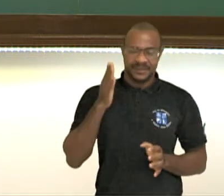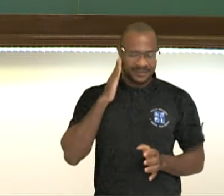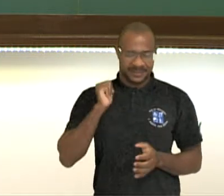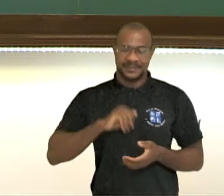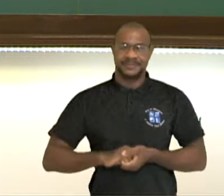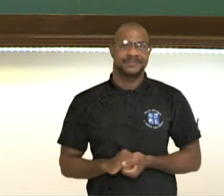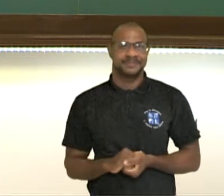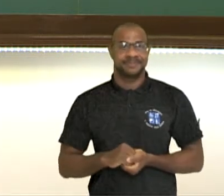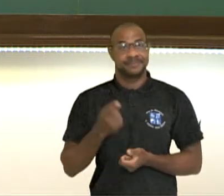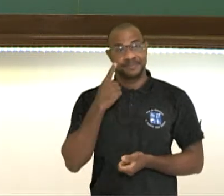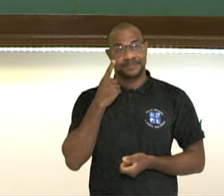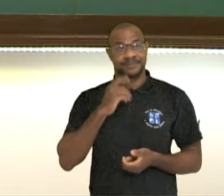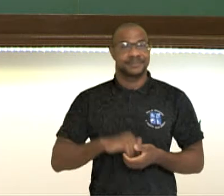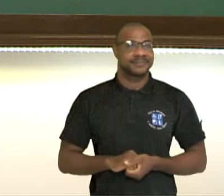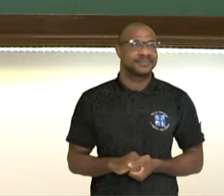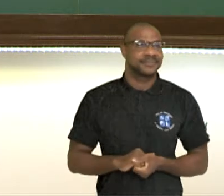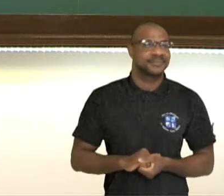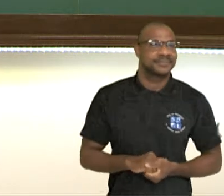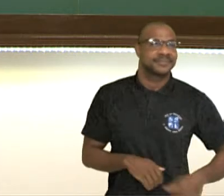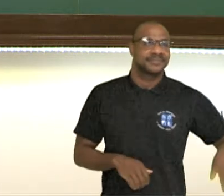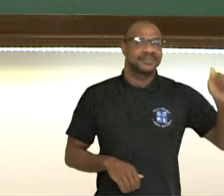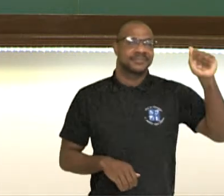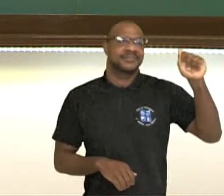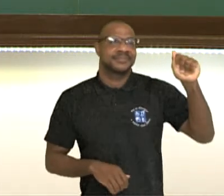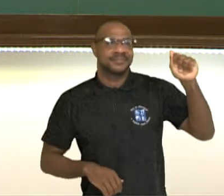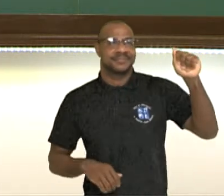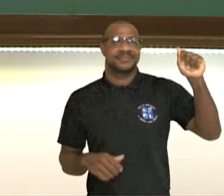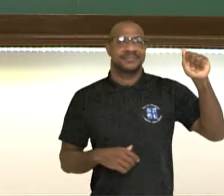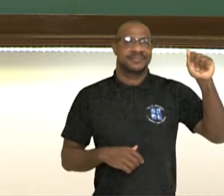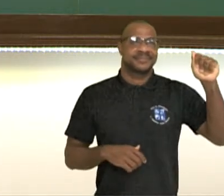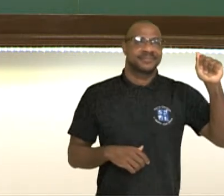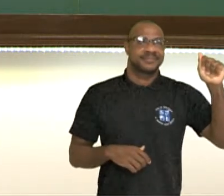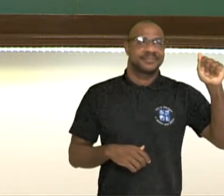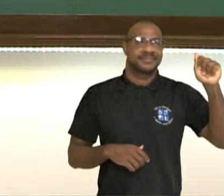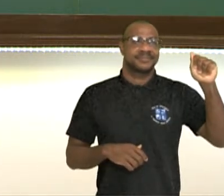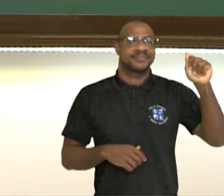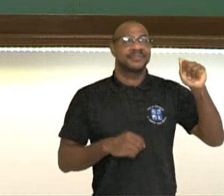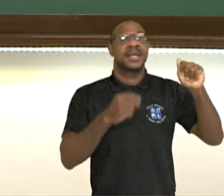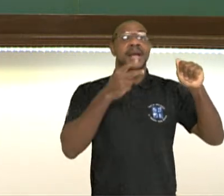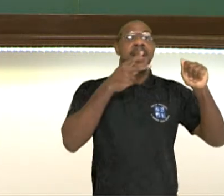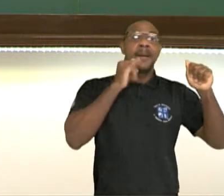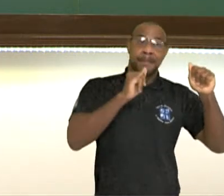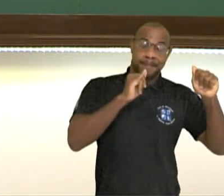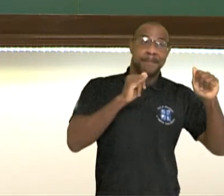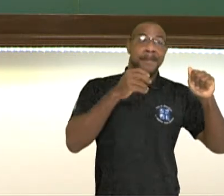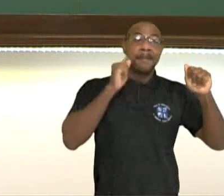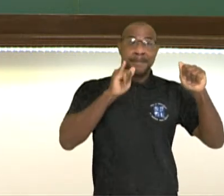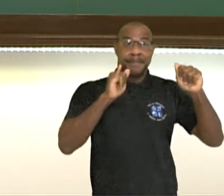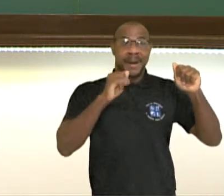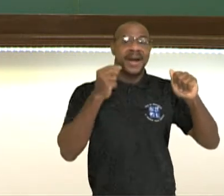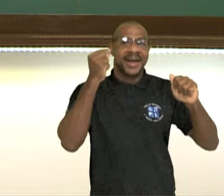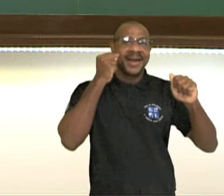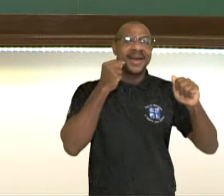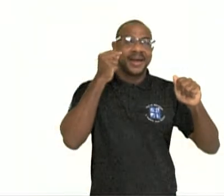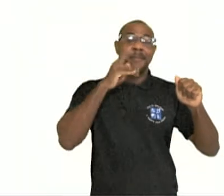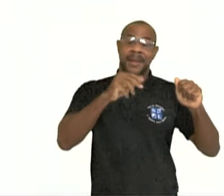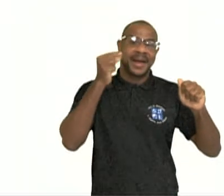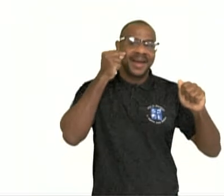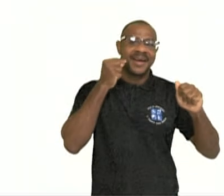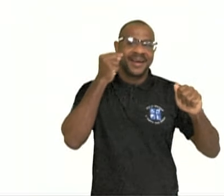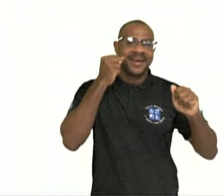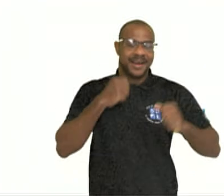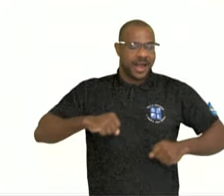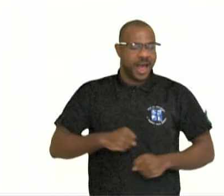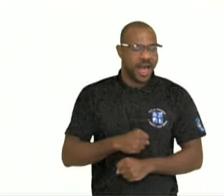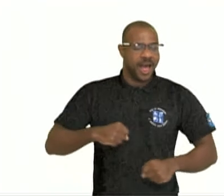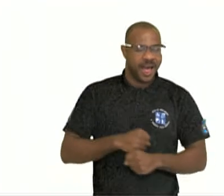conferir. Então, olha lá, nós temos que relacionar o pai da Chiquinha, o pai do Nhonho, o órfão e a